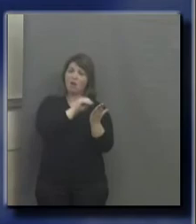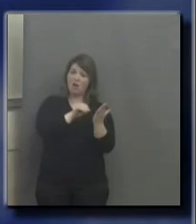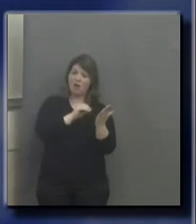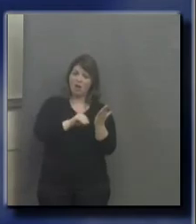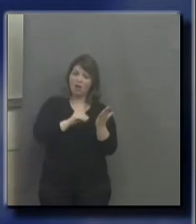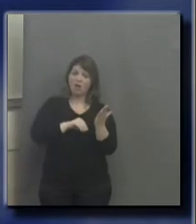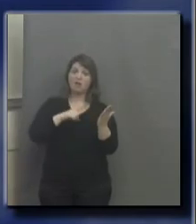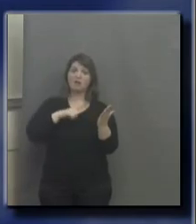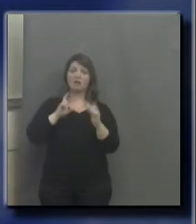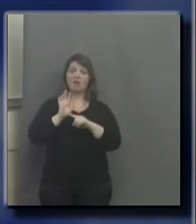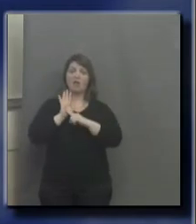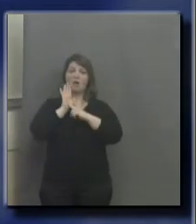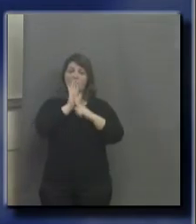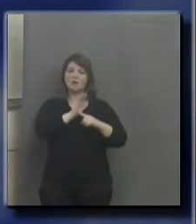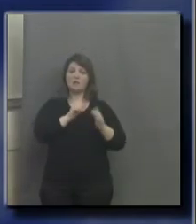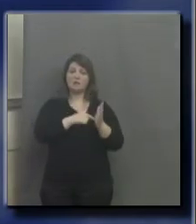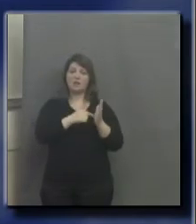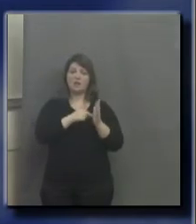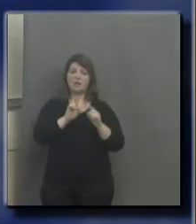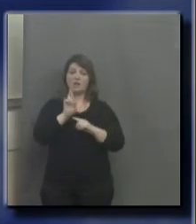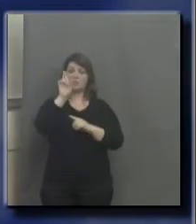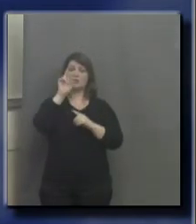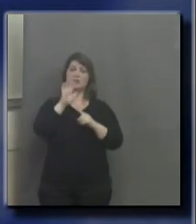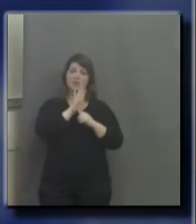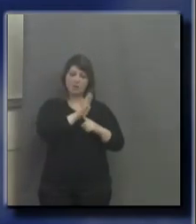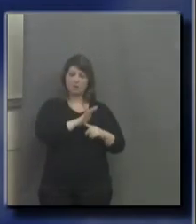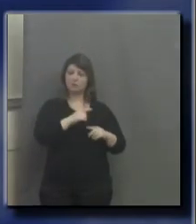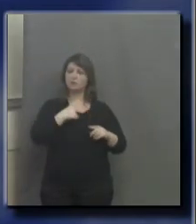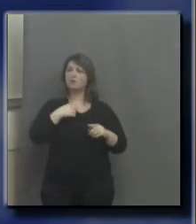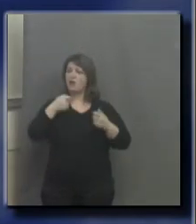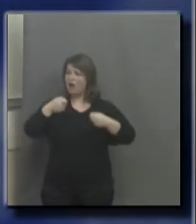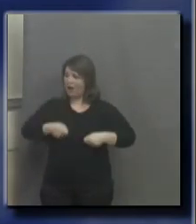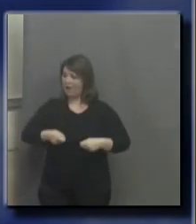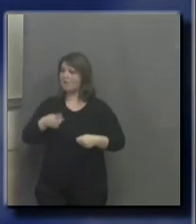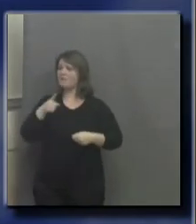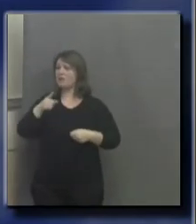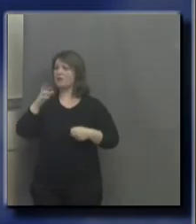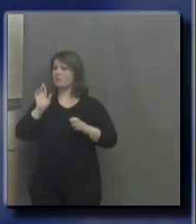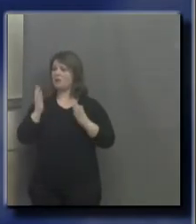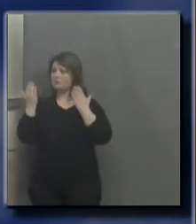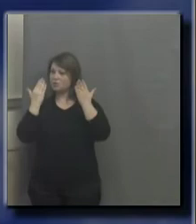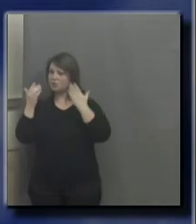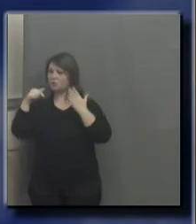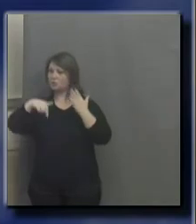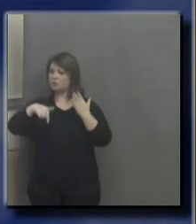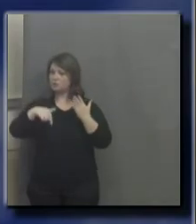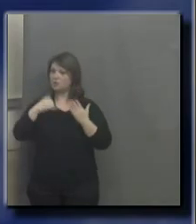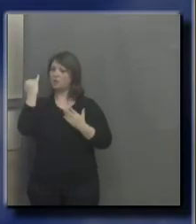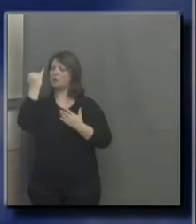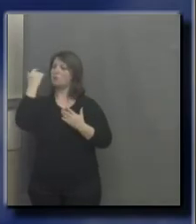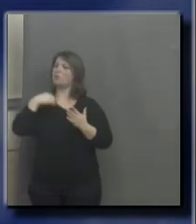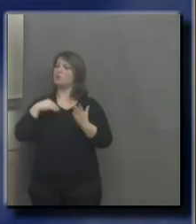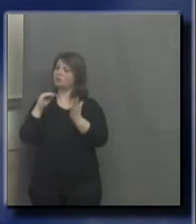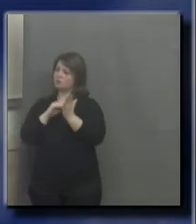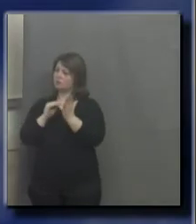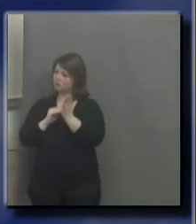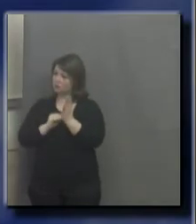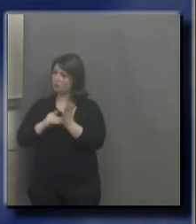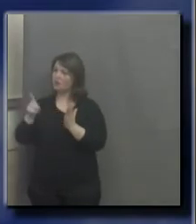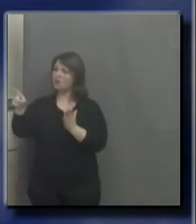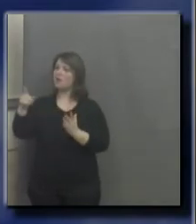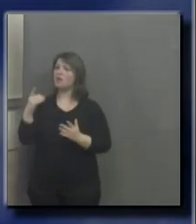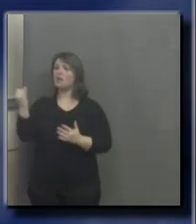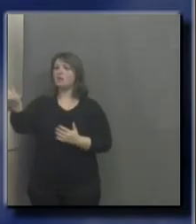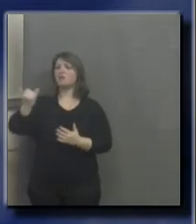nossos representantes e que reafirmam a diversidade da psicologia, coisas muito importantes. E eles disseram